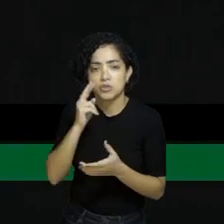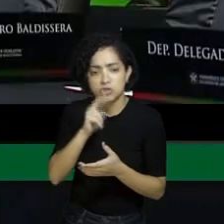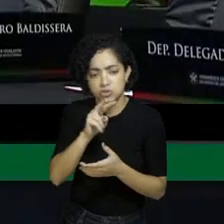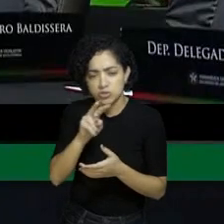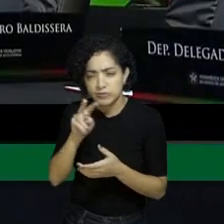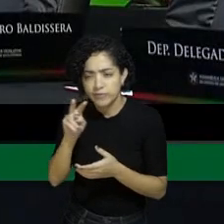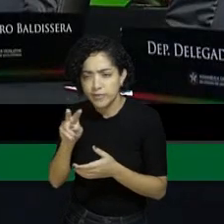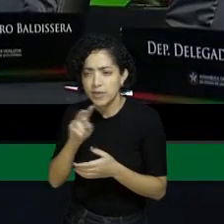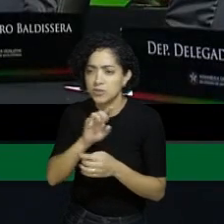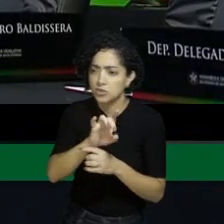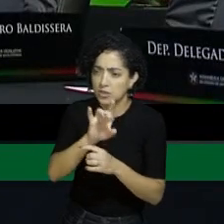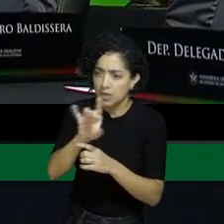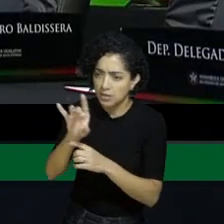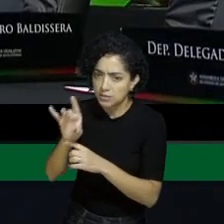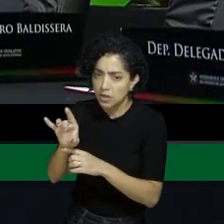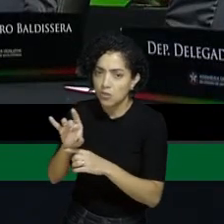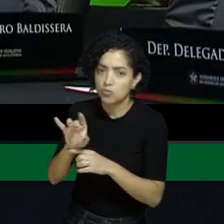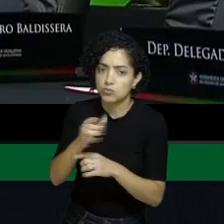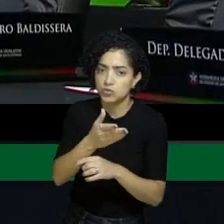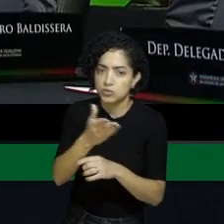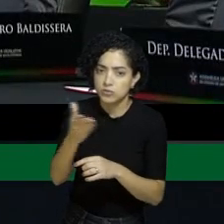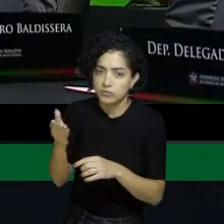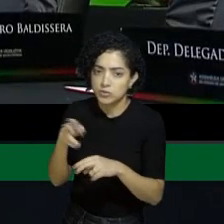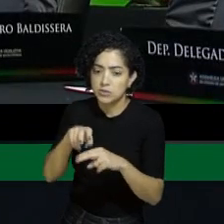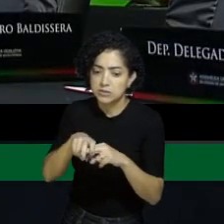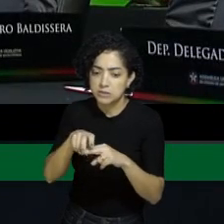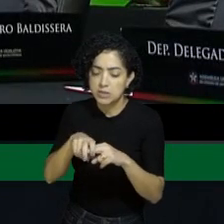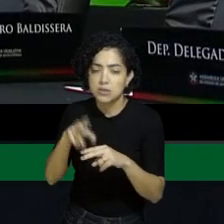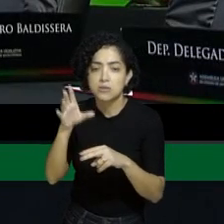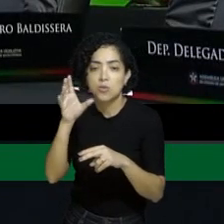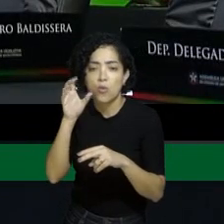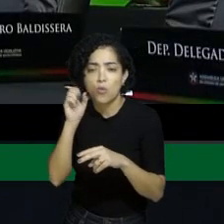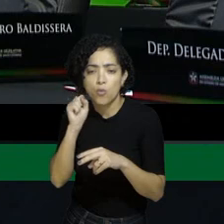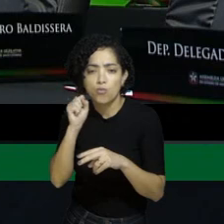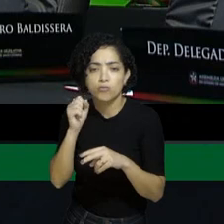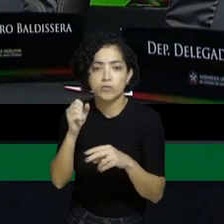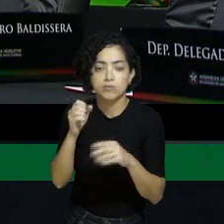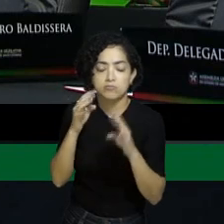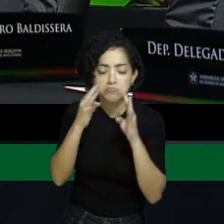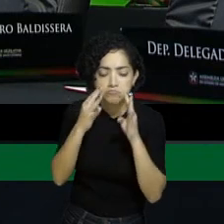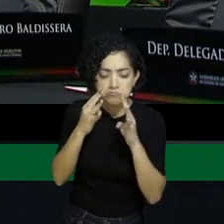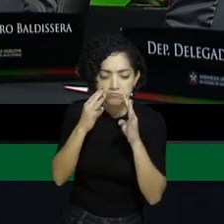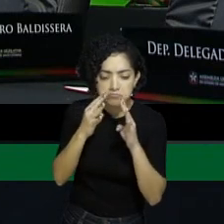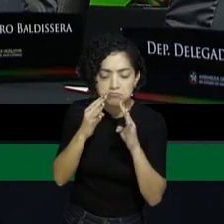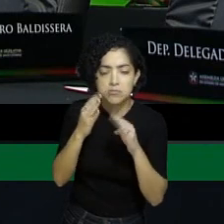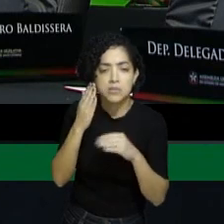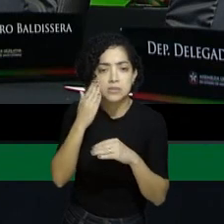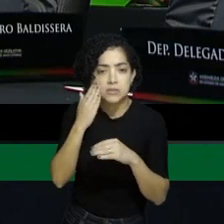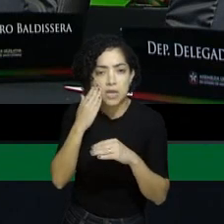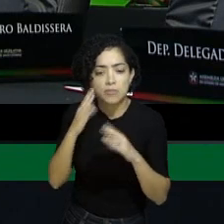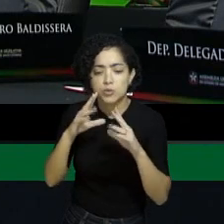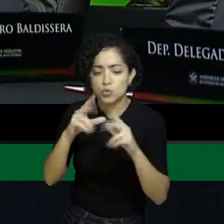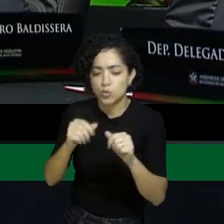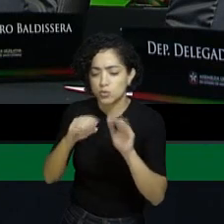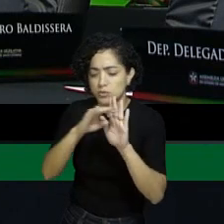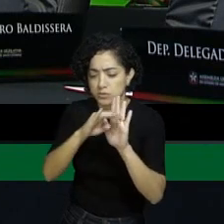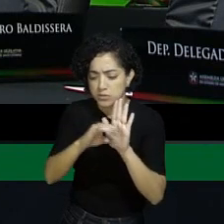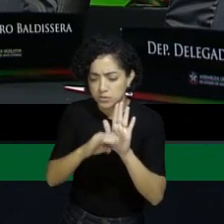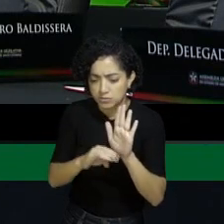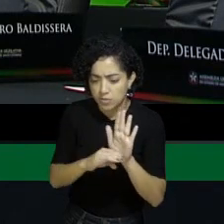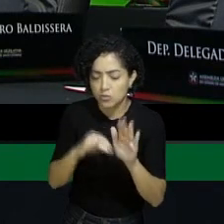pauta de cada um de vocês. Quem senta ali e escuta até o final, sabe qual que é a pauta. E, para mim, todas as pautas são